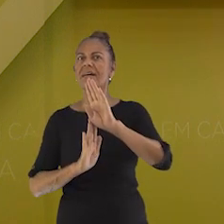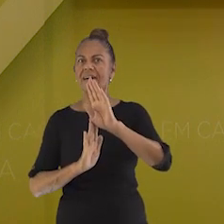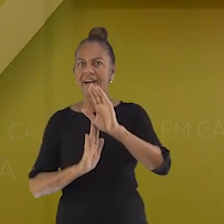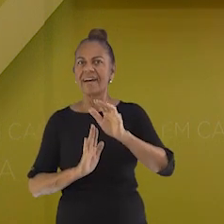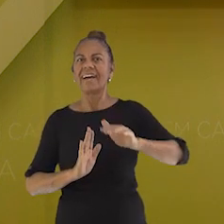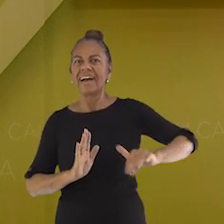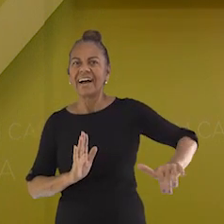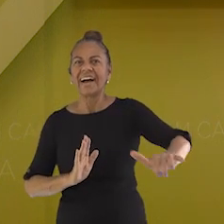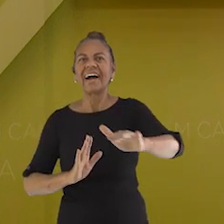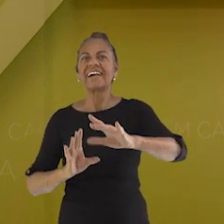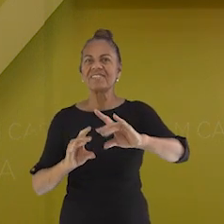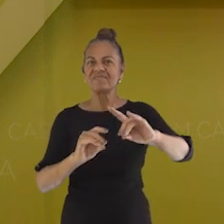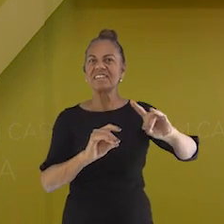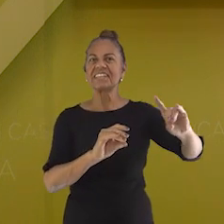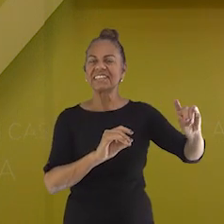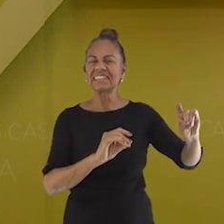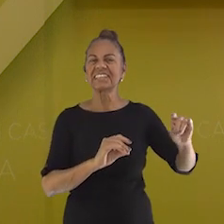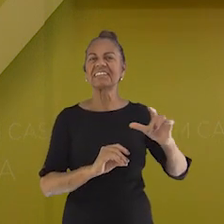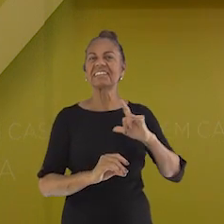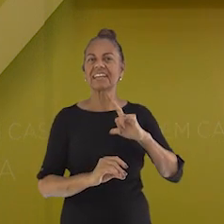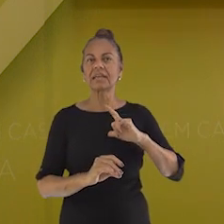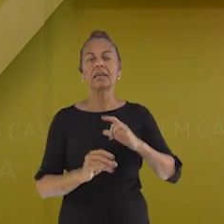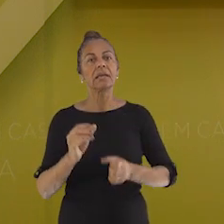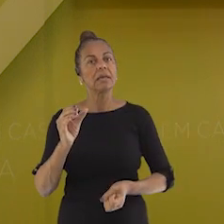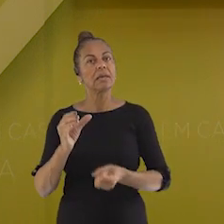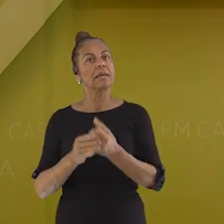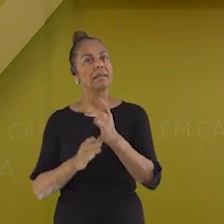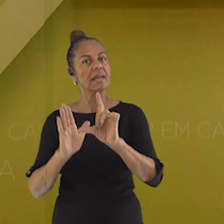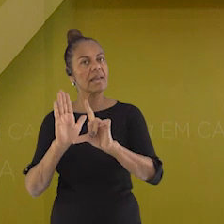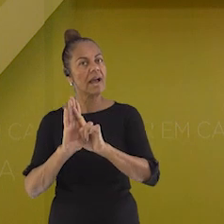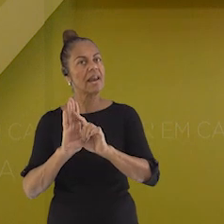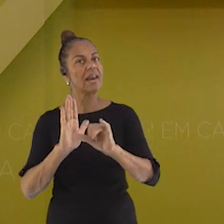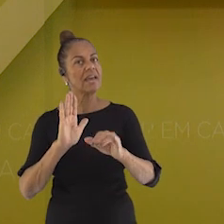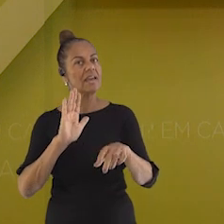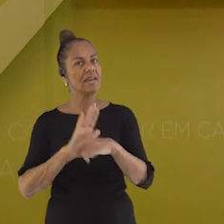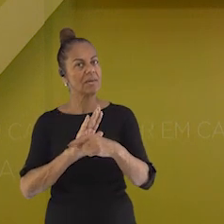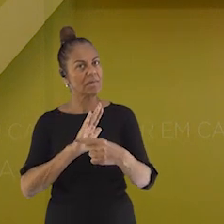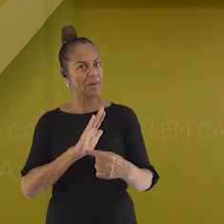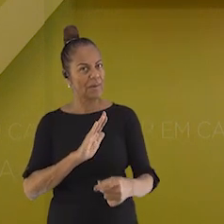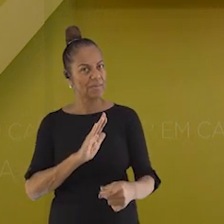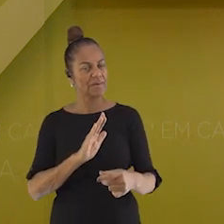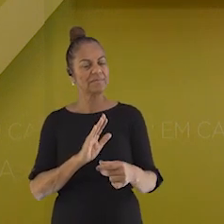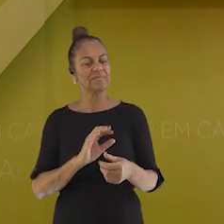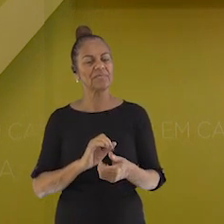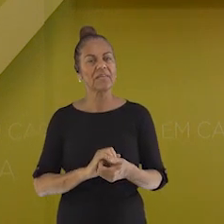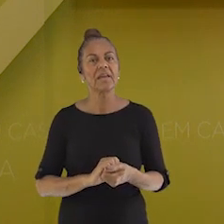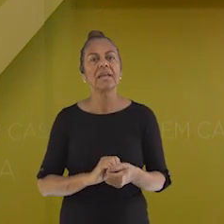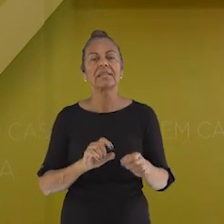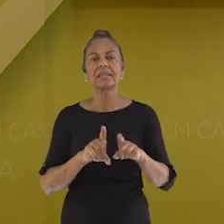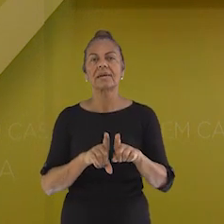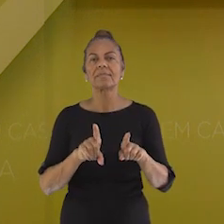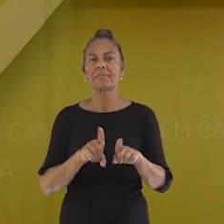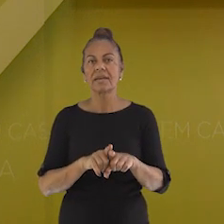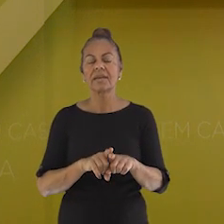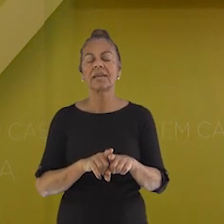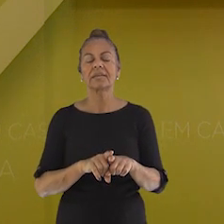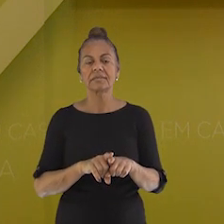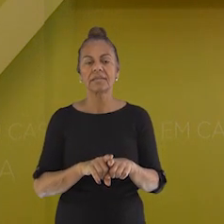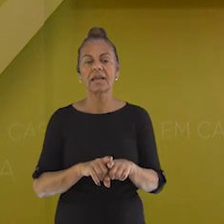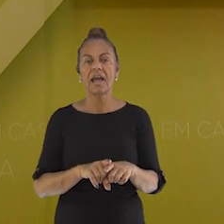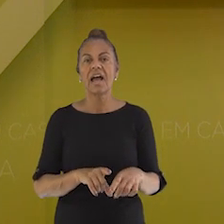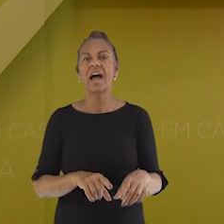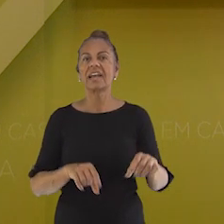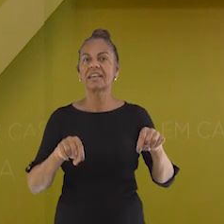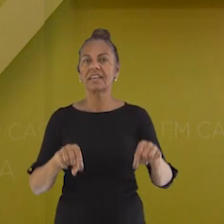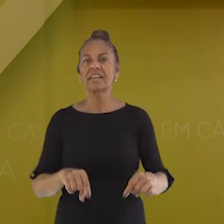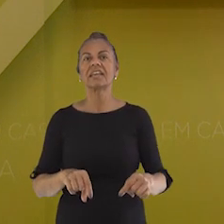preservá-la, atualmente, o país tem leis nacionais próprias. Vimos também que na região metropolitana